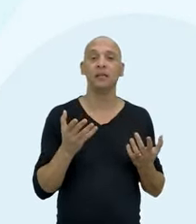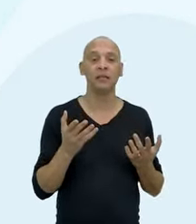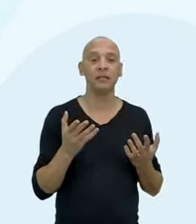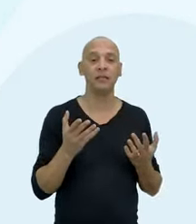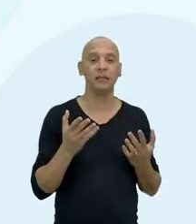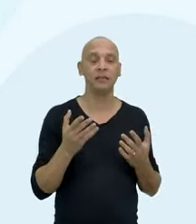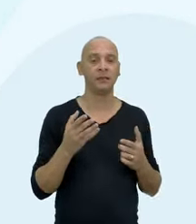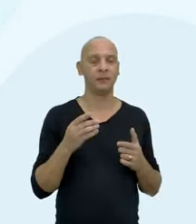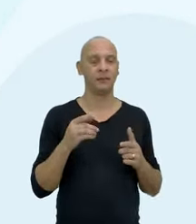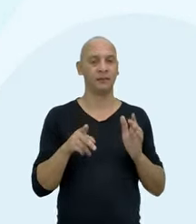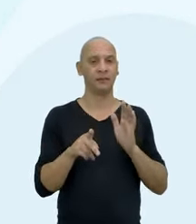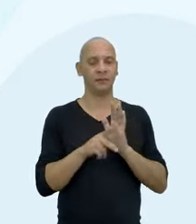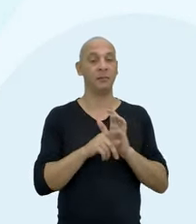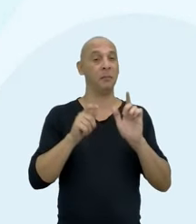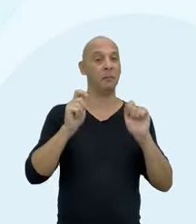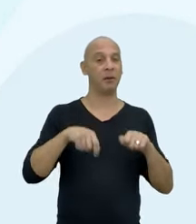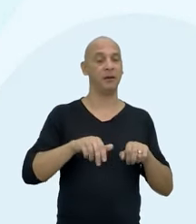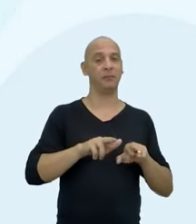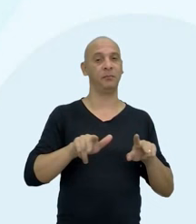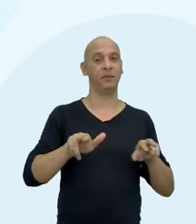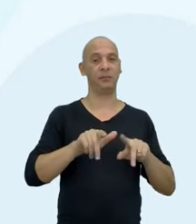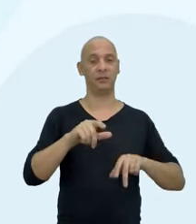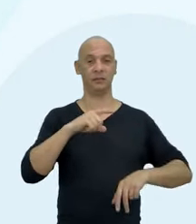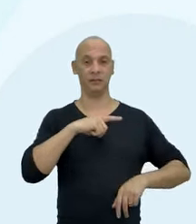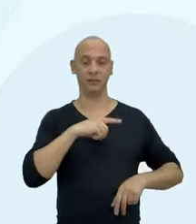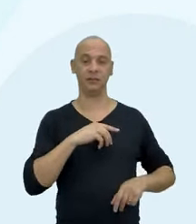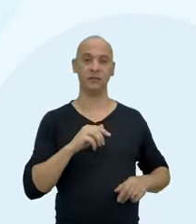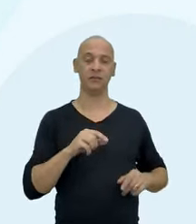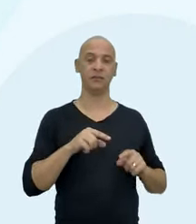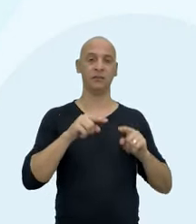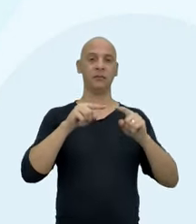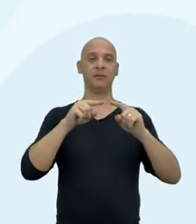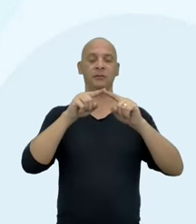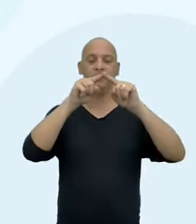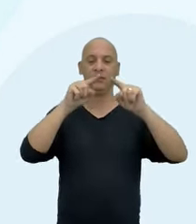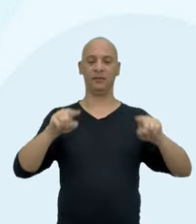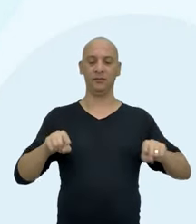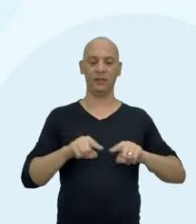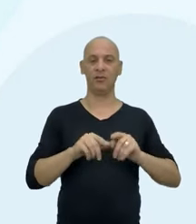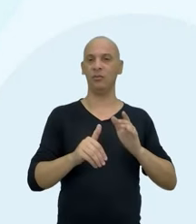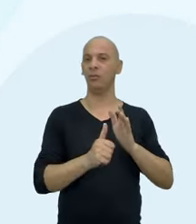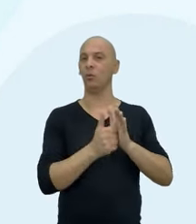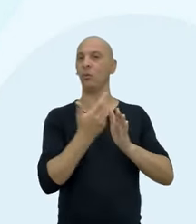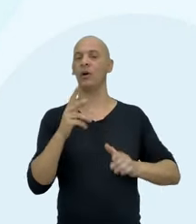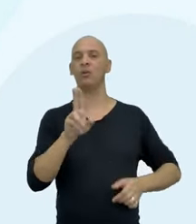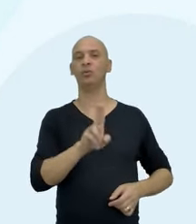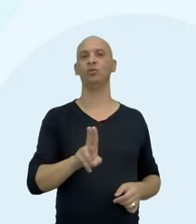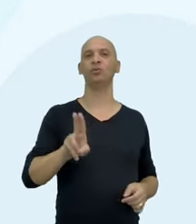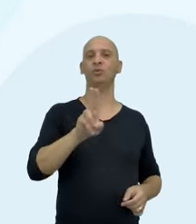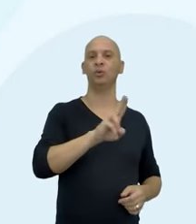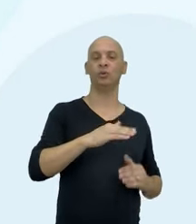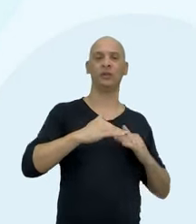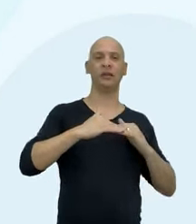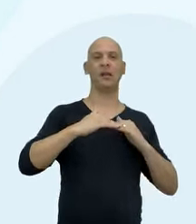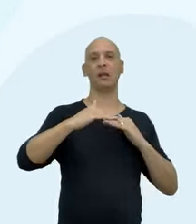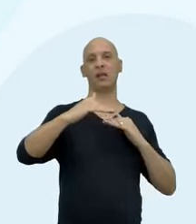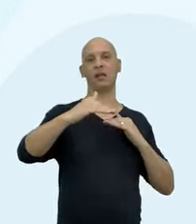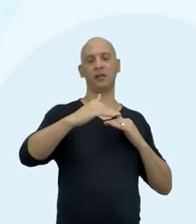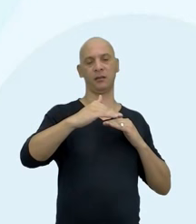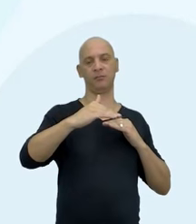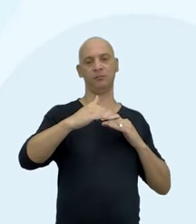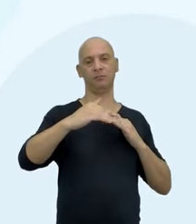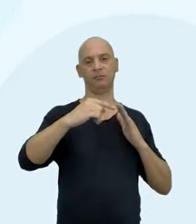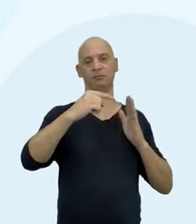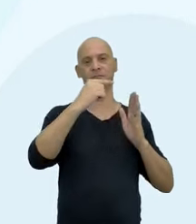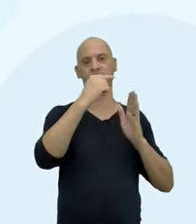aquele problema de possibilidades né quantos triângulos eu consigo desenhar utilizando uma reta com 4